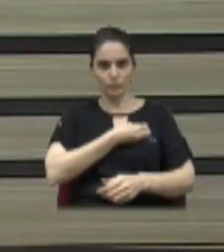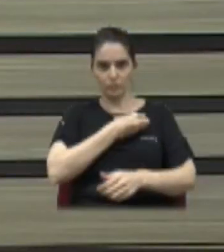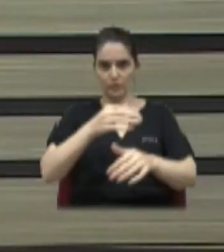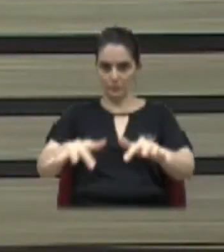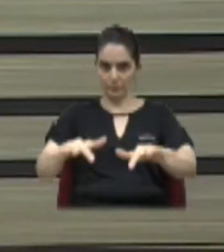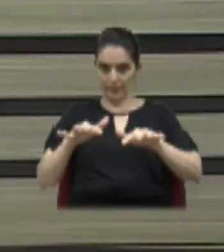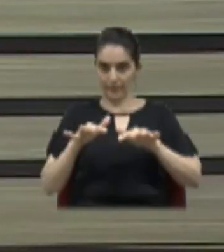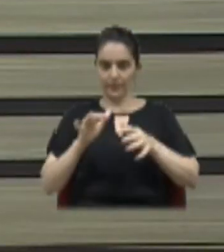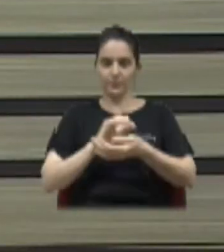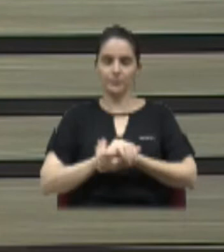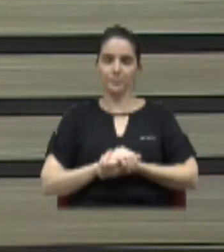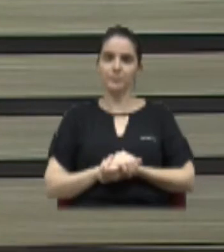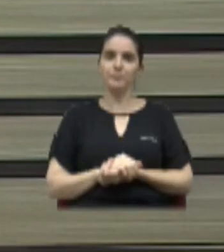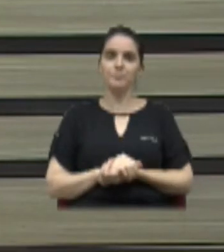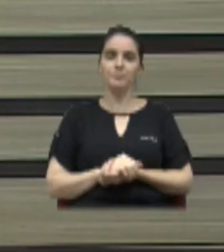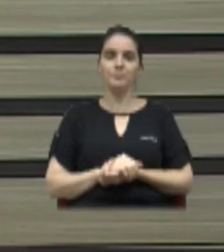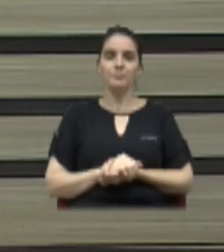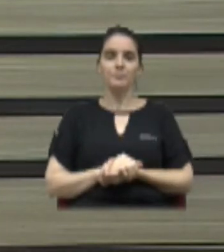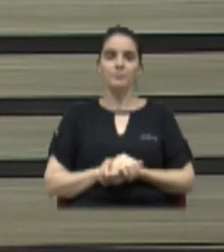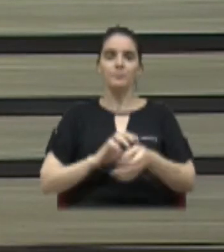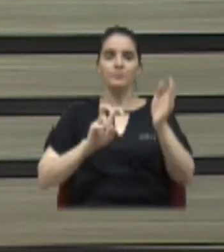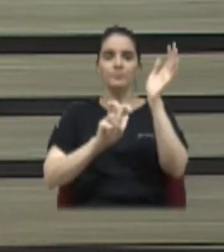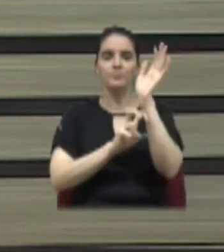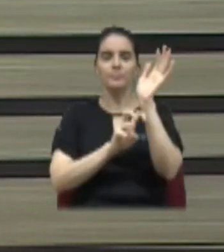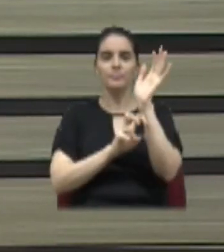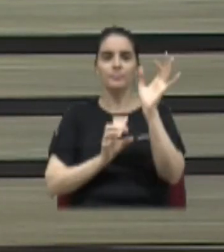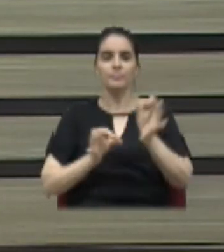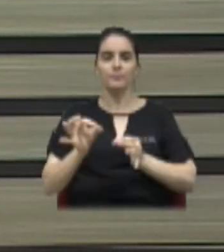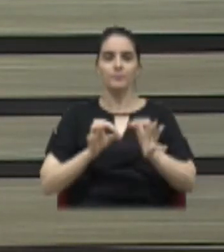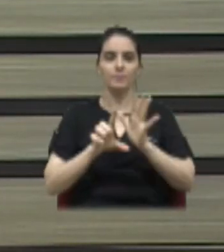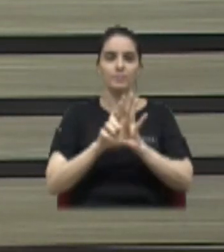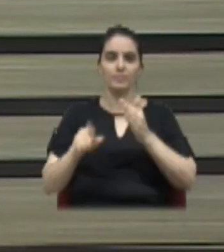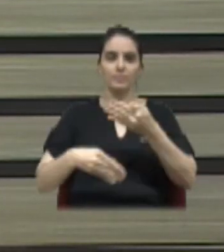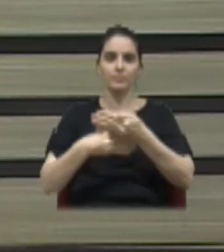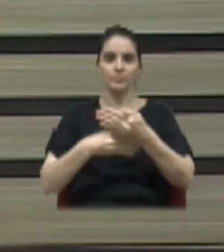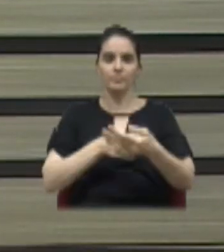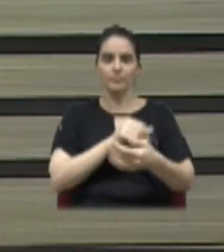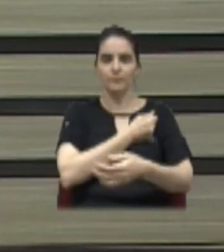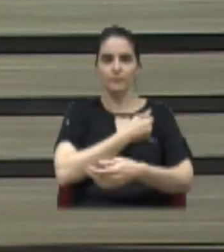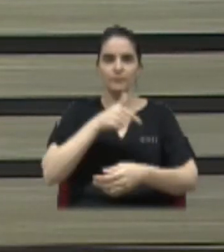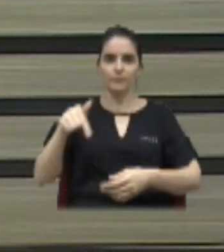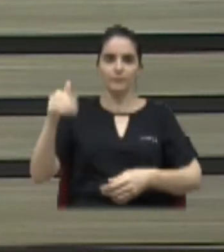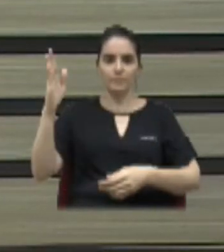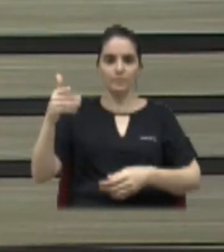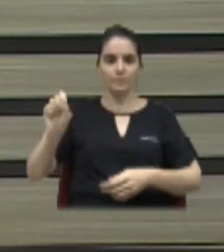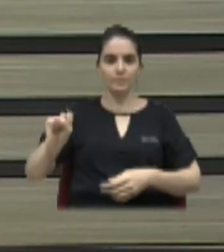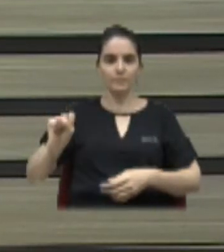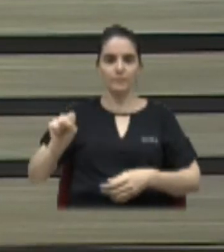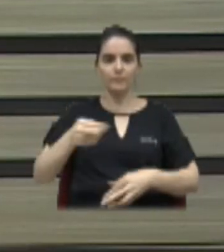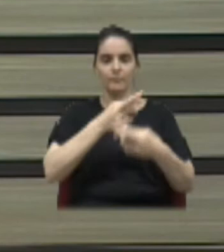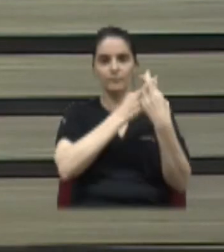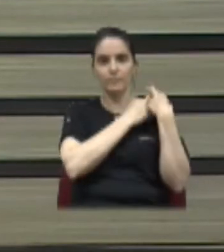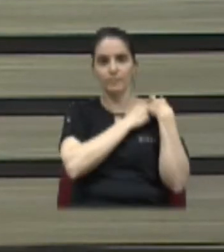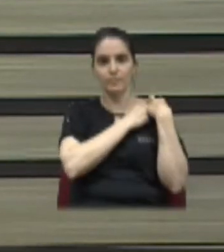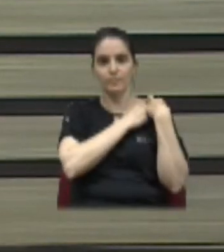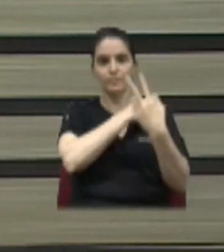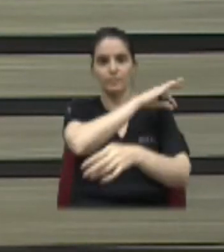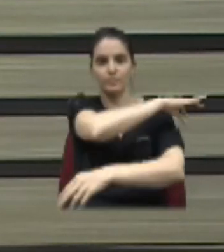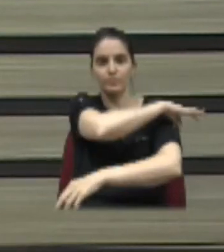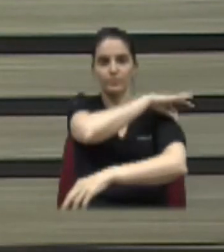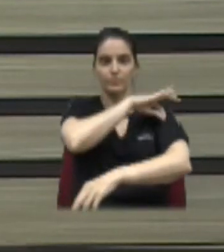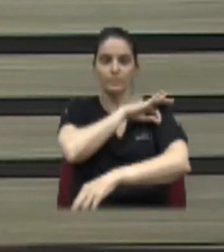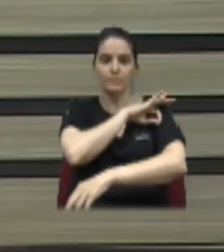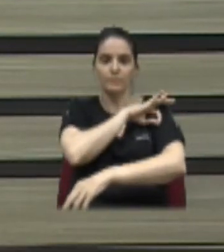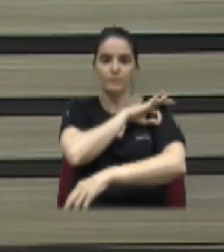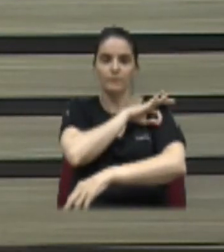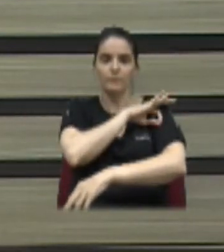presentes no plenário. Item 5 da pauta, projeto de lei complementar 7/2018, de autoria do